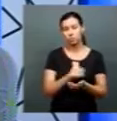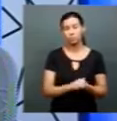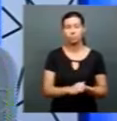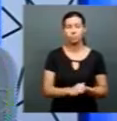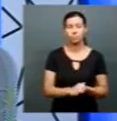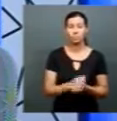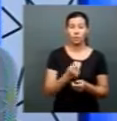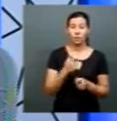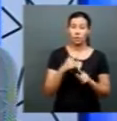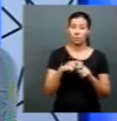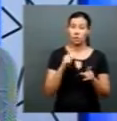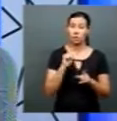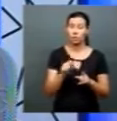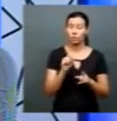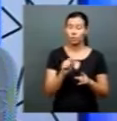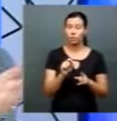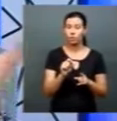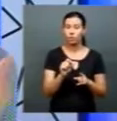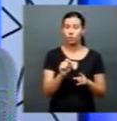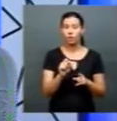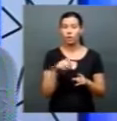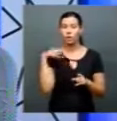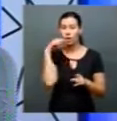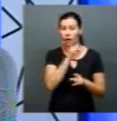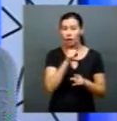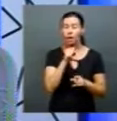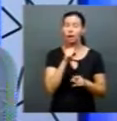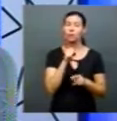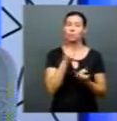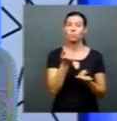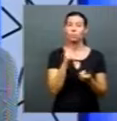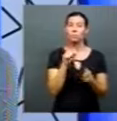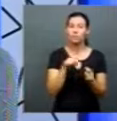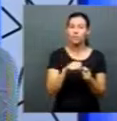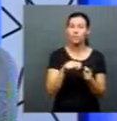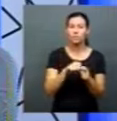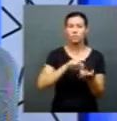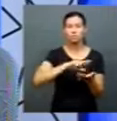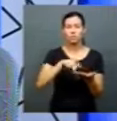do escalável, eu consigo, em curto prazo, né, que é uma característica importante também,